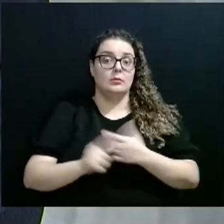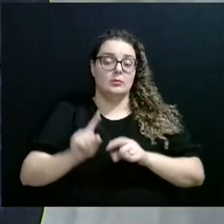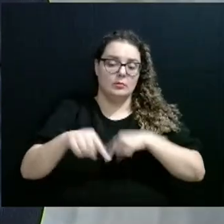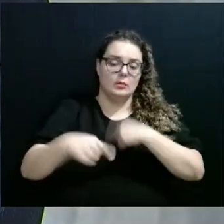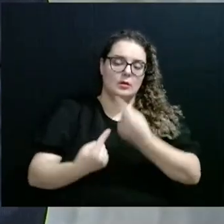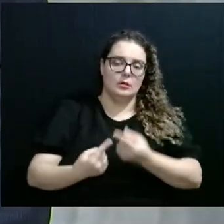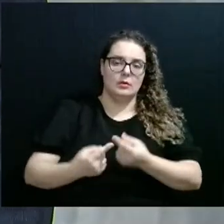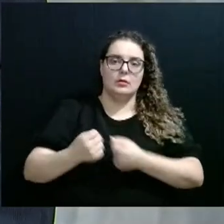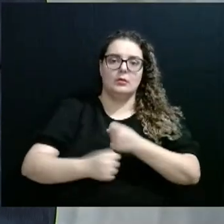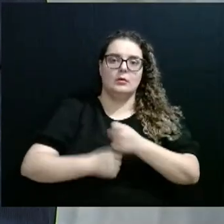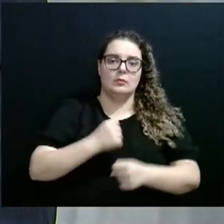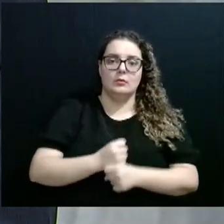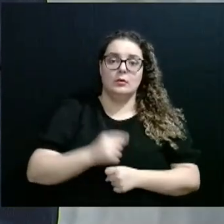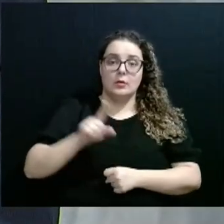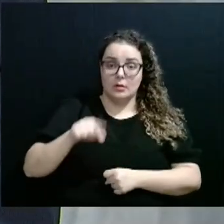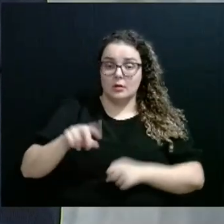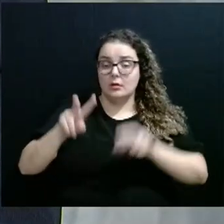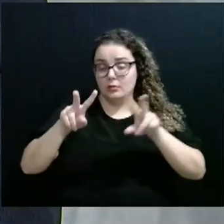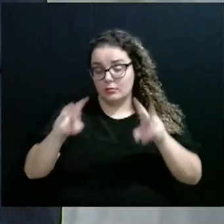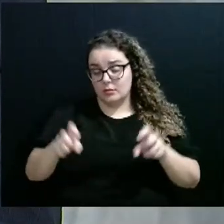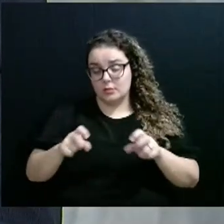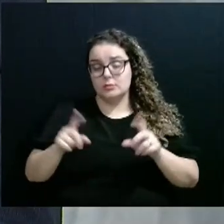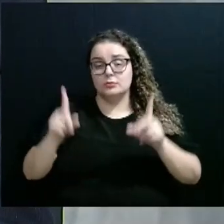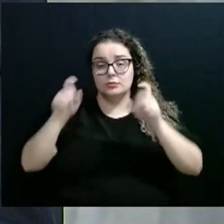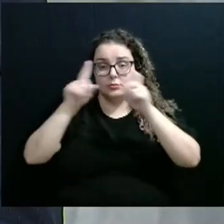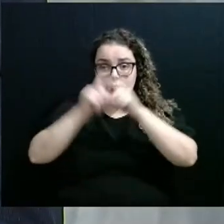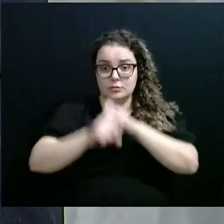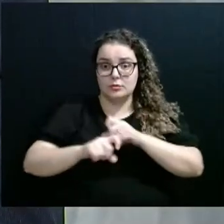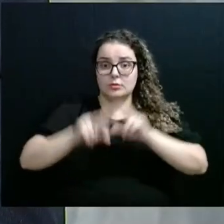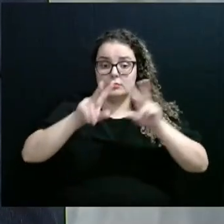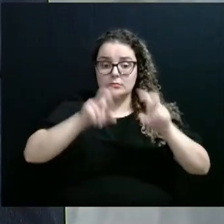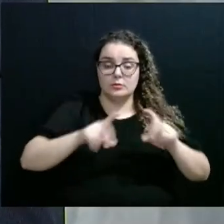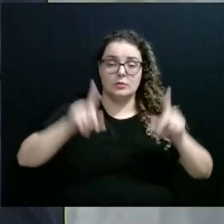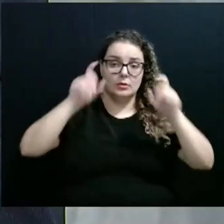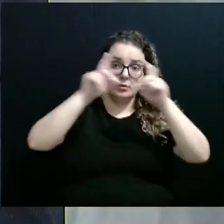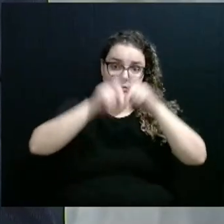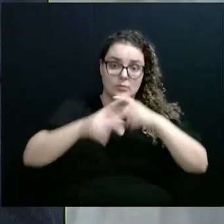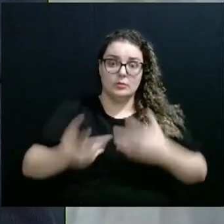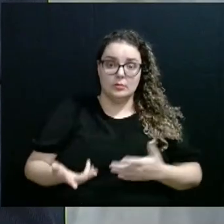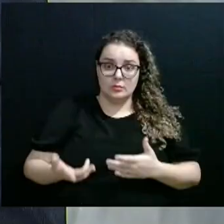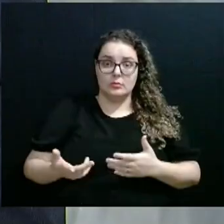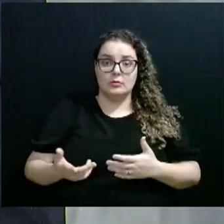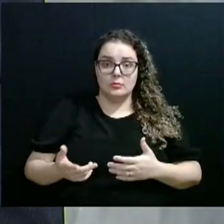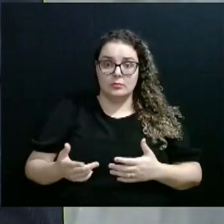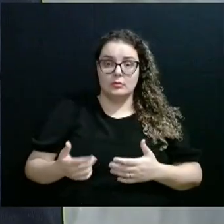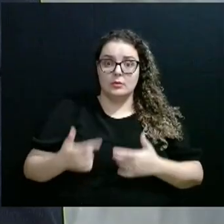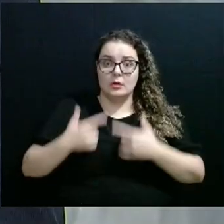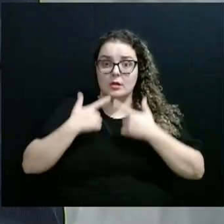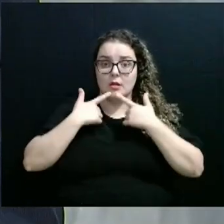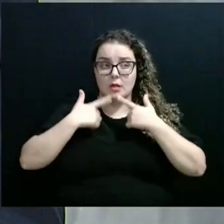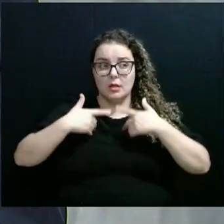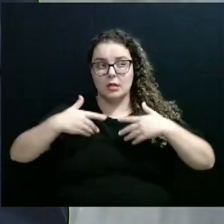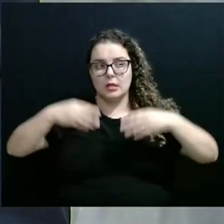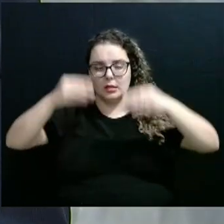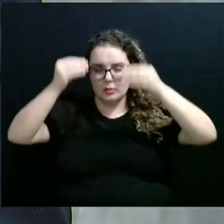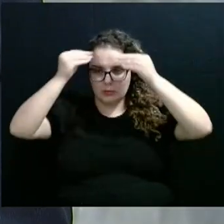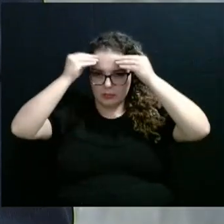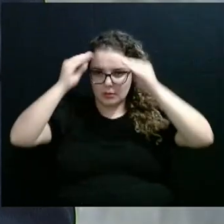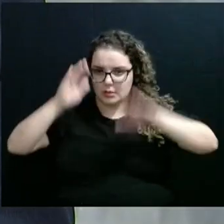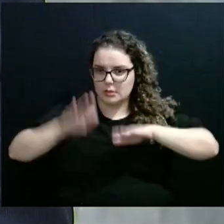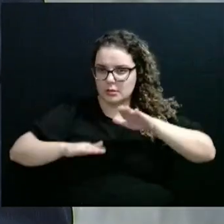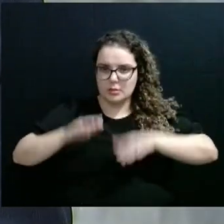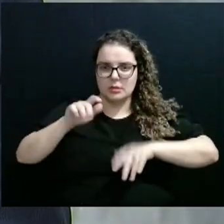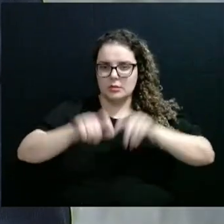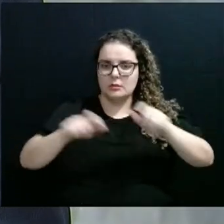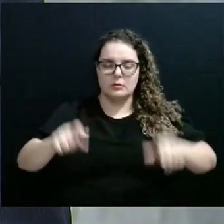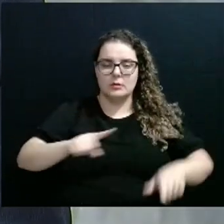assunto complexo, com temas complexos, mas o linguajar, muitas vezes a população não entende. Então, cabe à Câmara